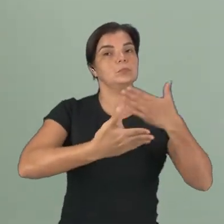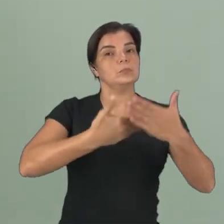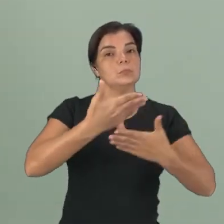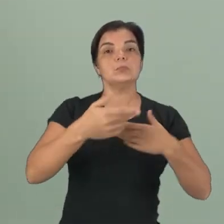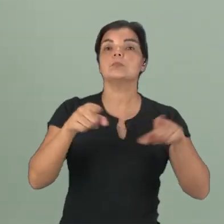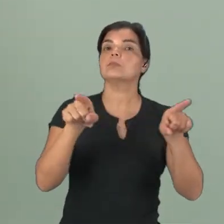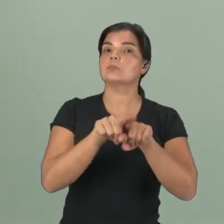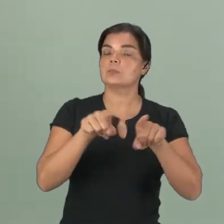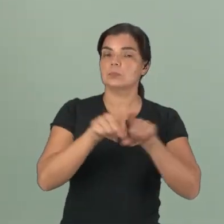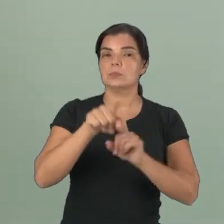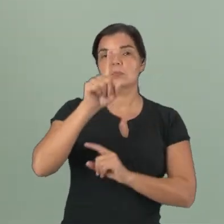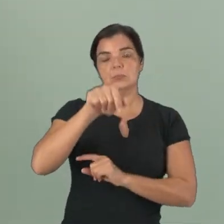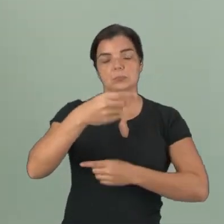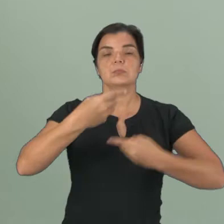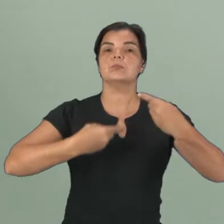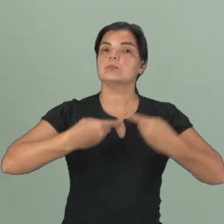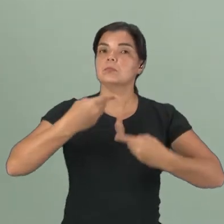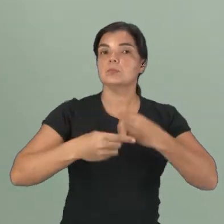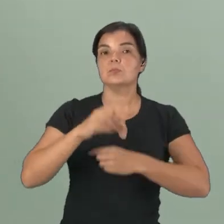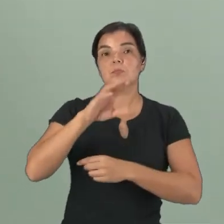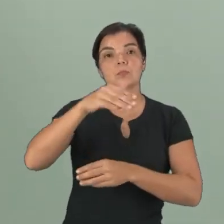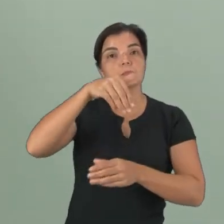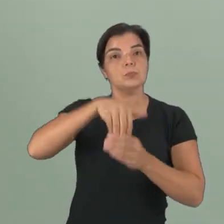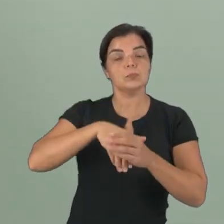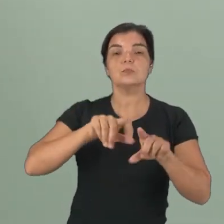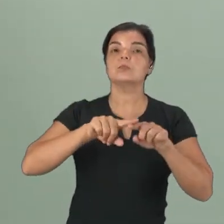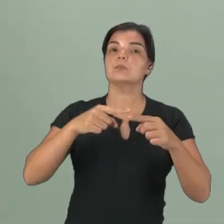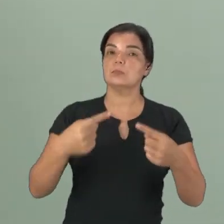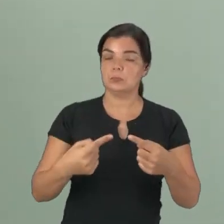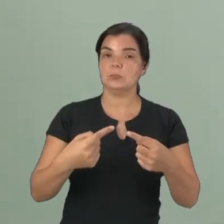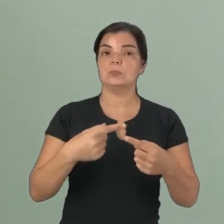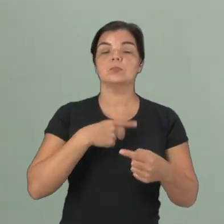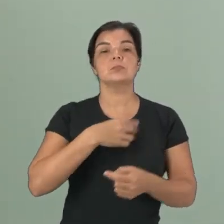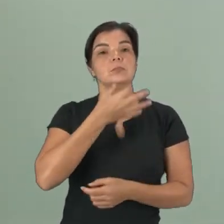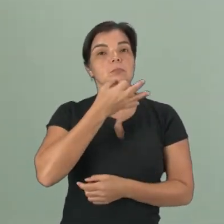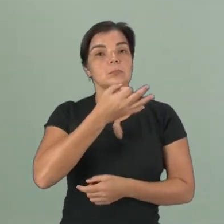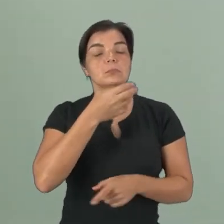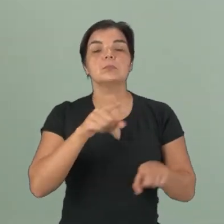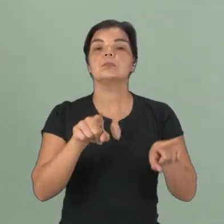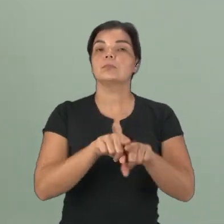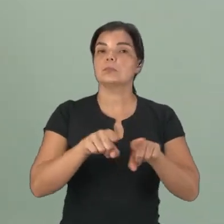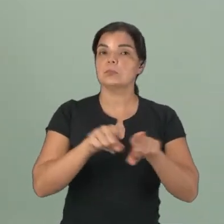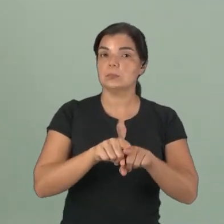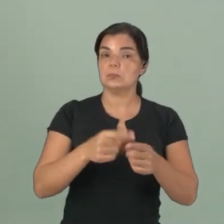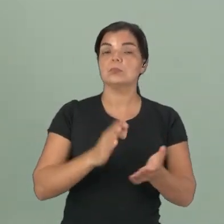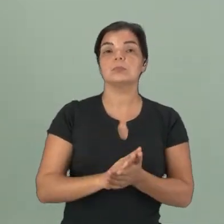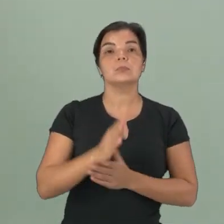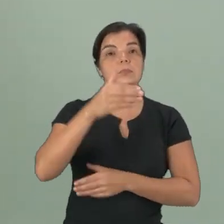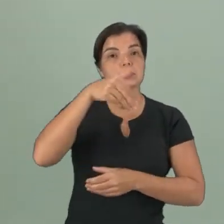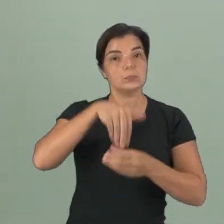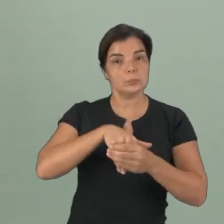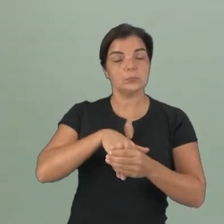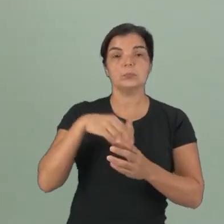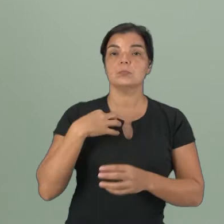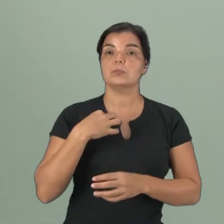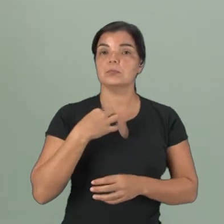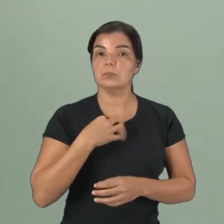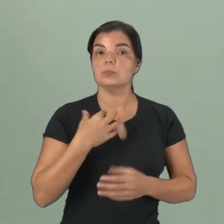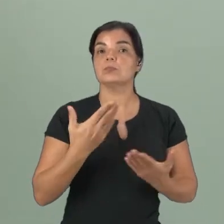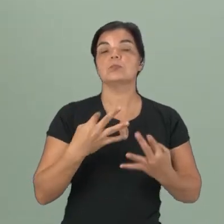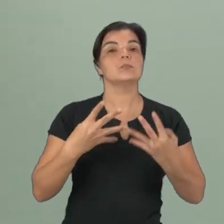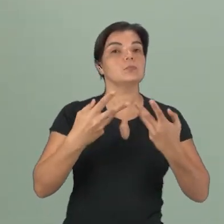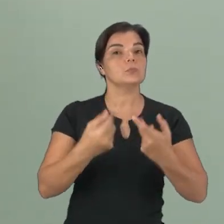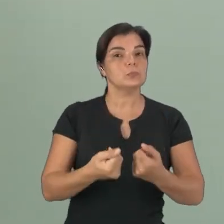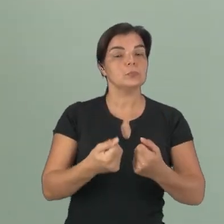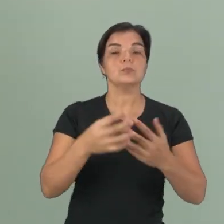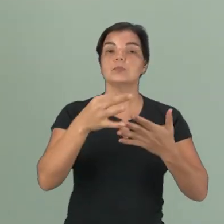processo também é uma forma de política, não só votando, mas se pondo em condição para ser votado, certo? Então, todos